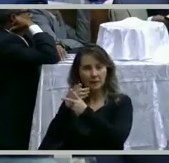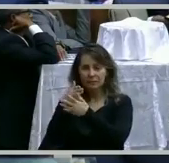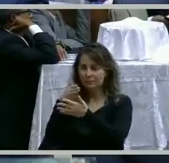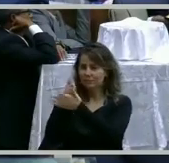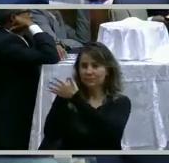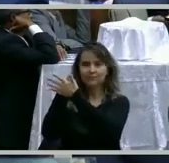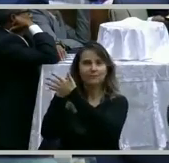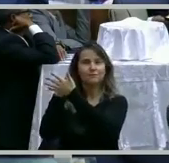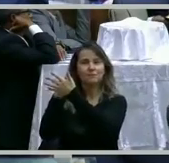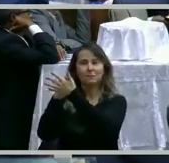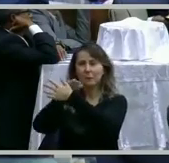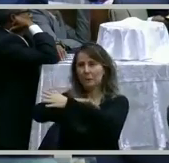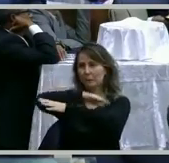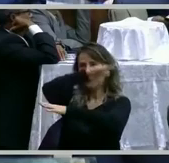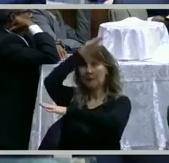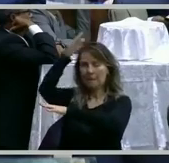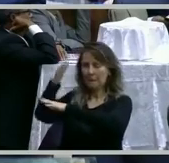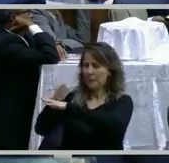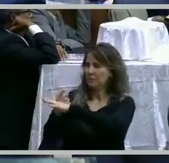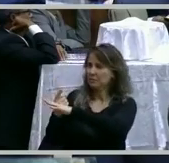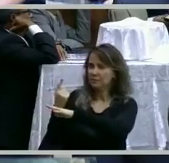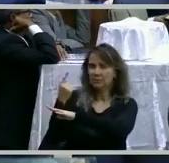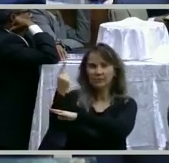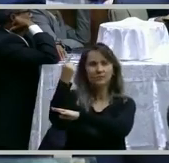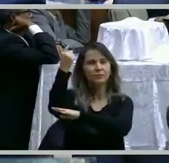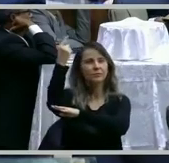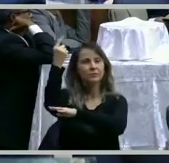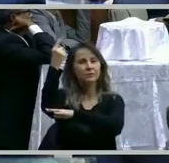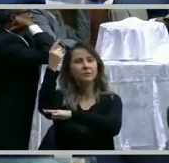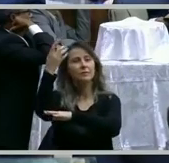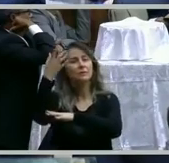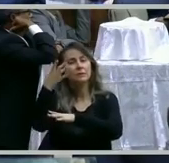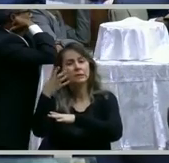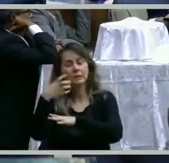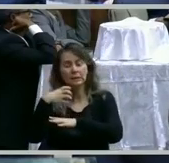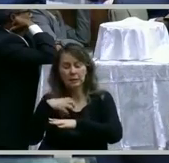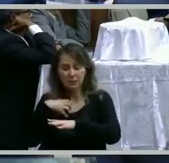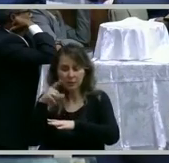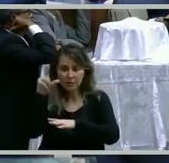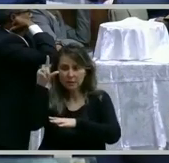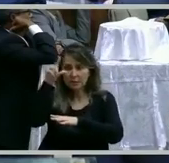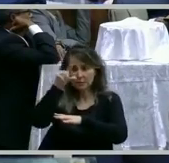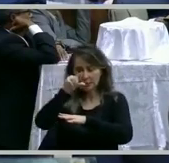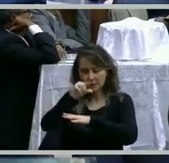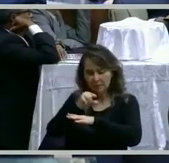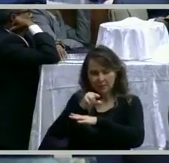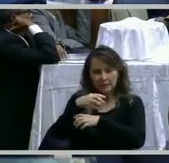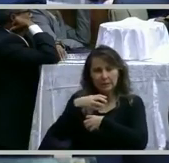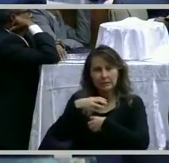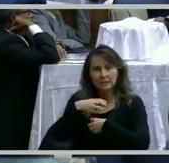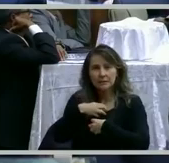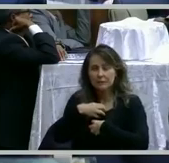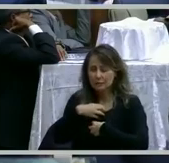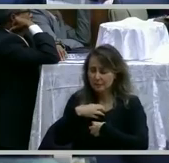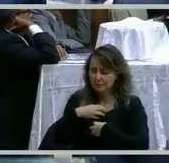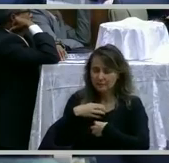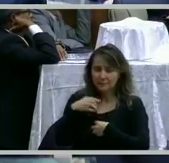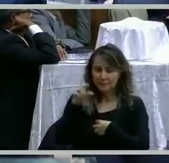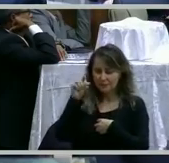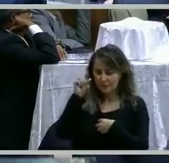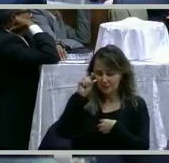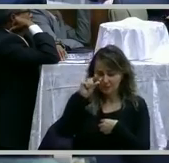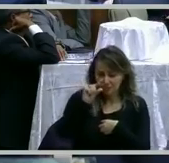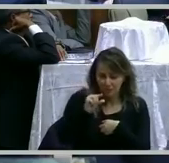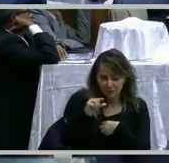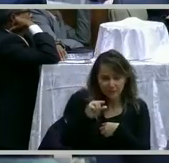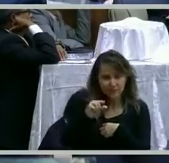numa bacia. Nós nos sentimos como que num buraco. E levamos nossos olhos para